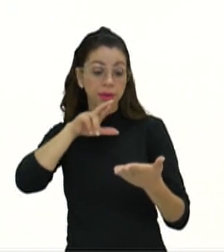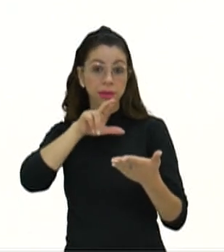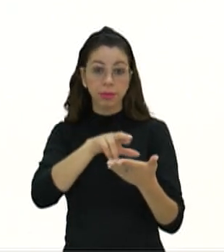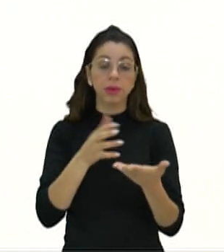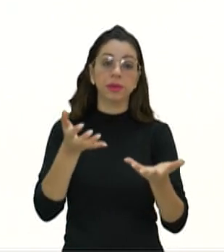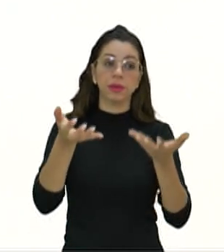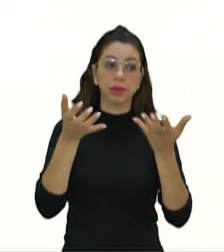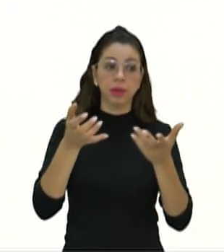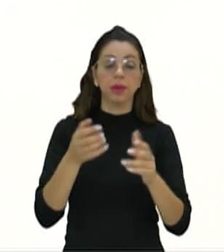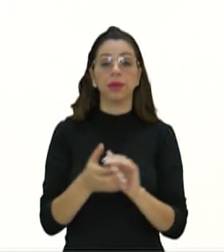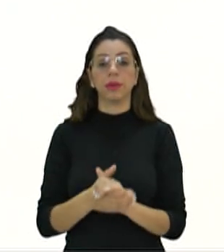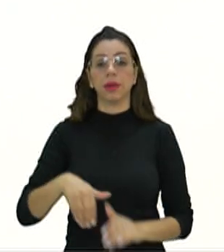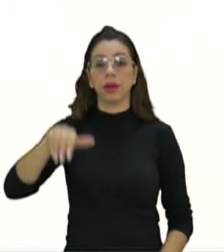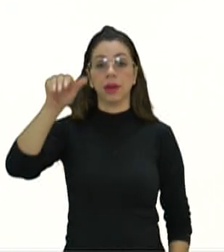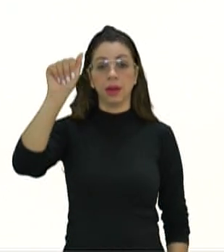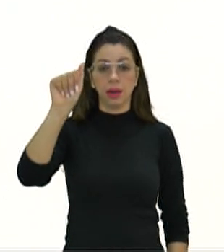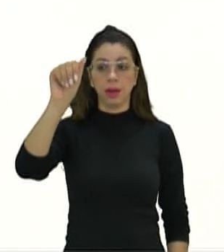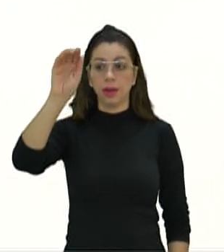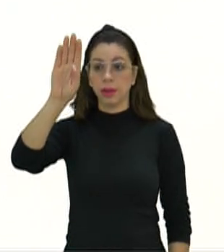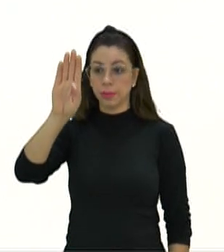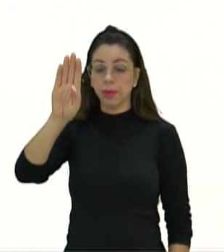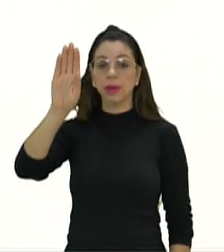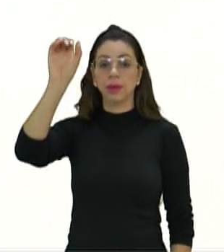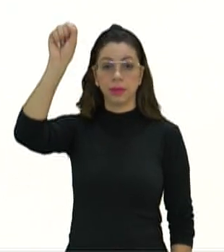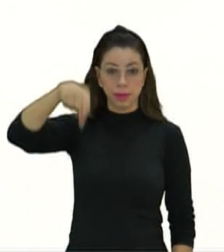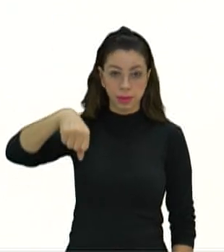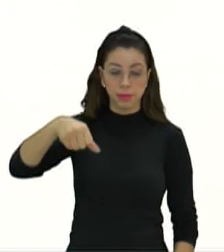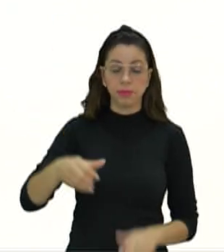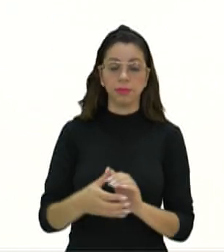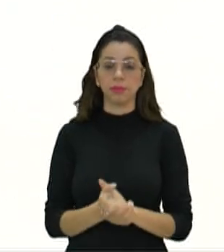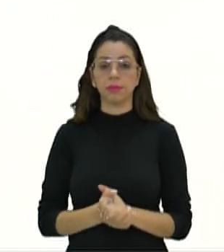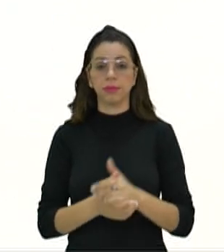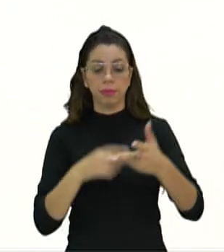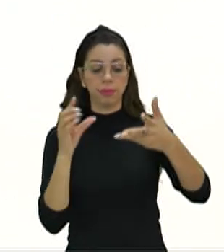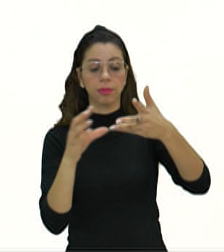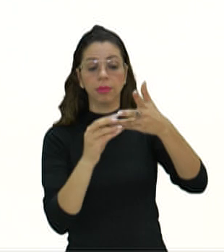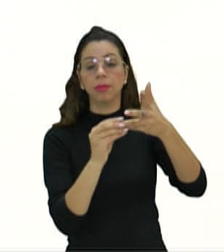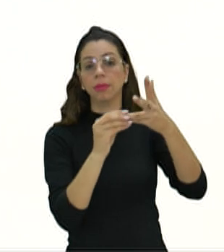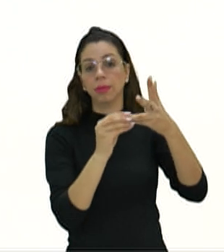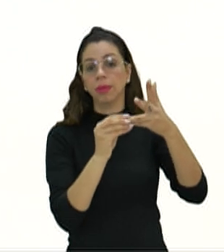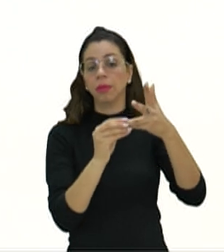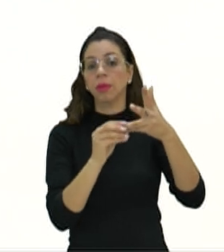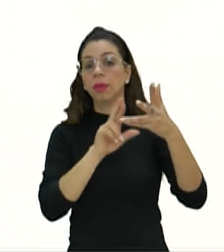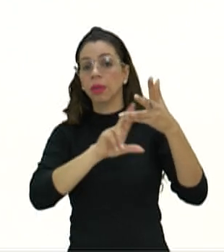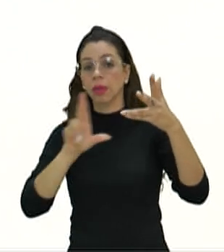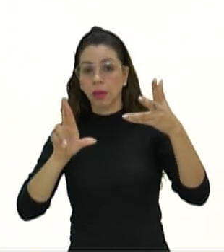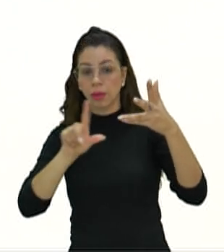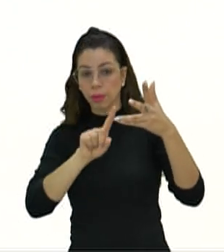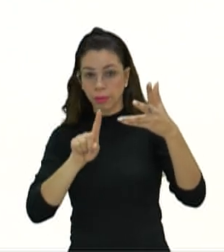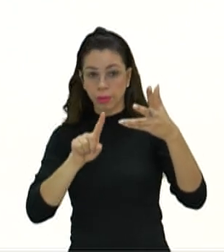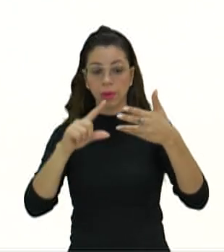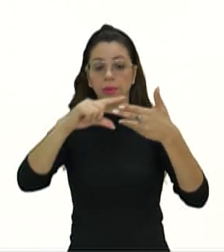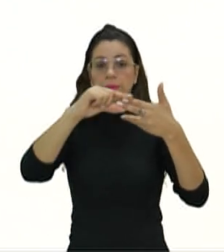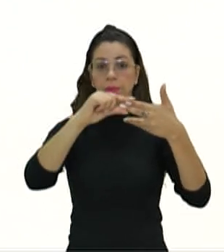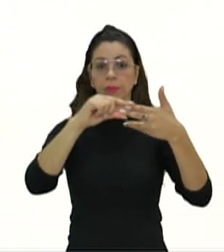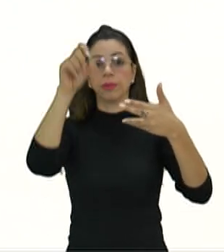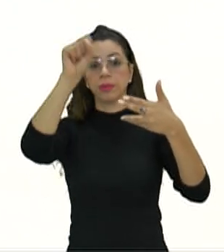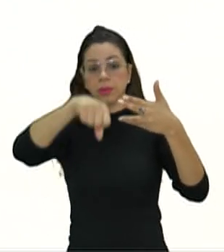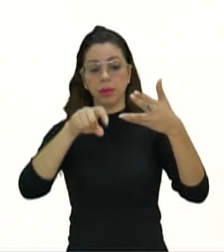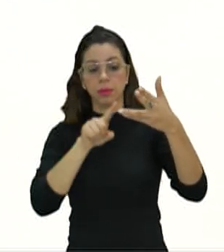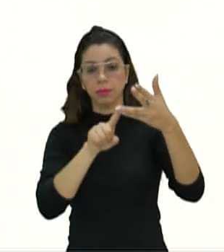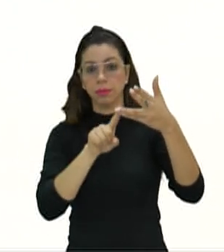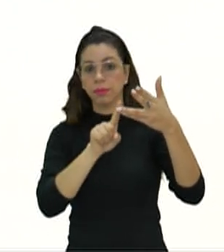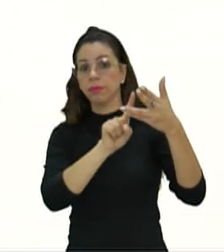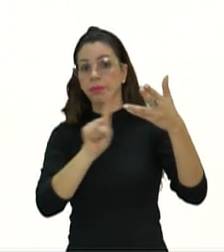a letra A e a letra B eu quero uma resposta afirmativa e as duas últimas eu quero uma resposta negativa. Então observem aqui.